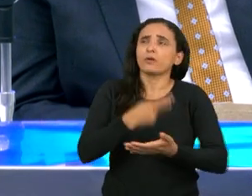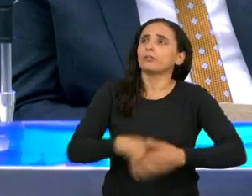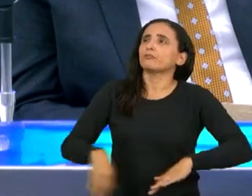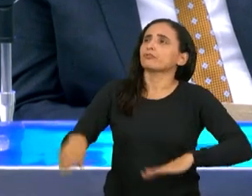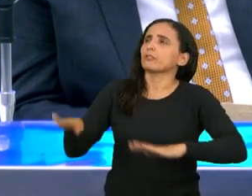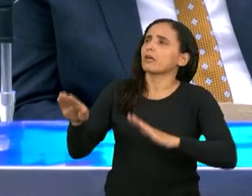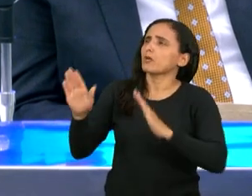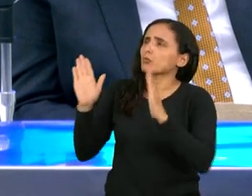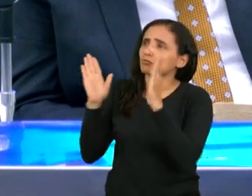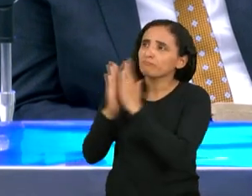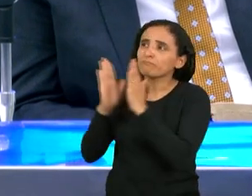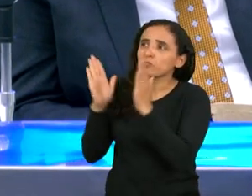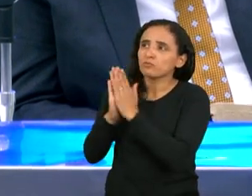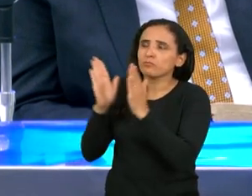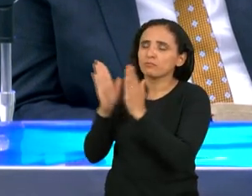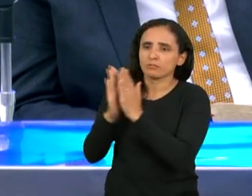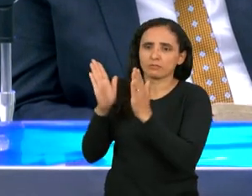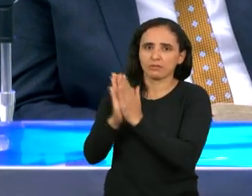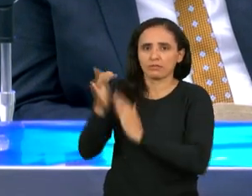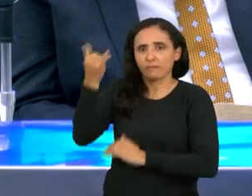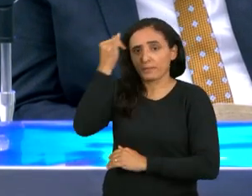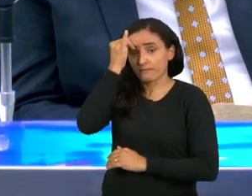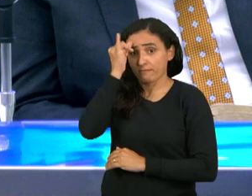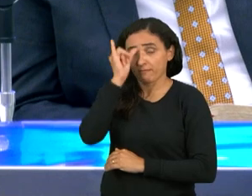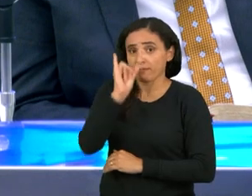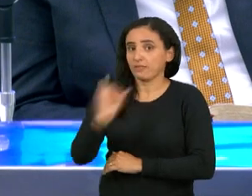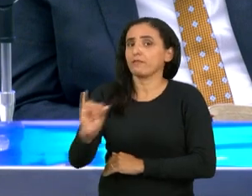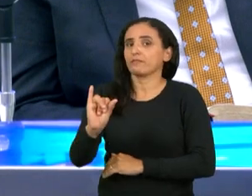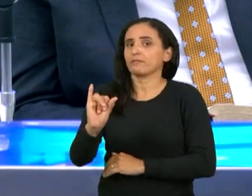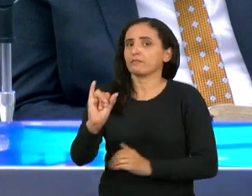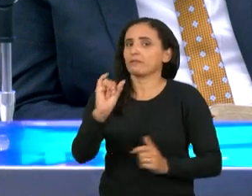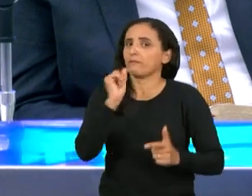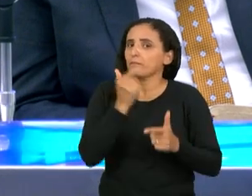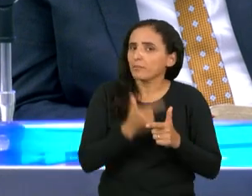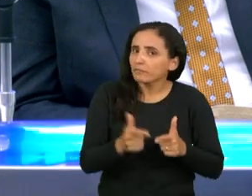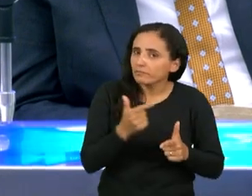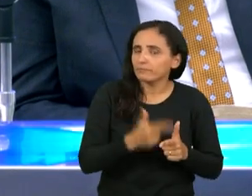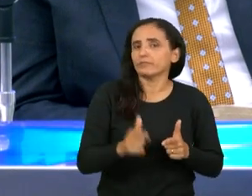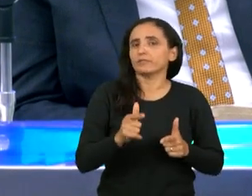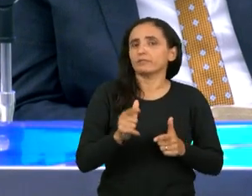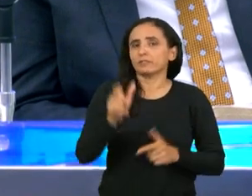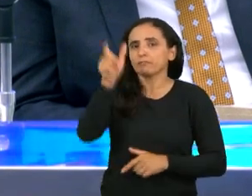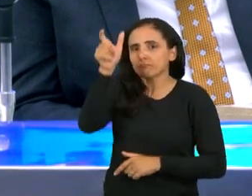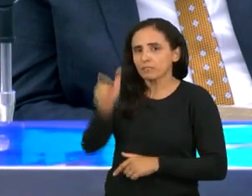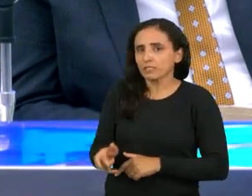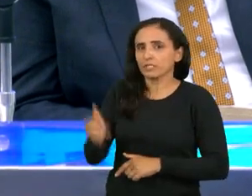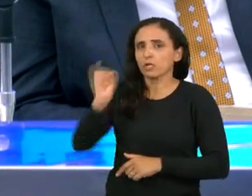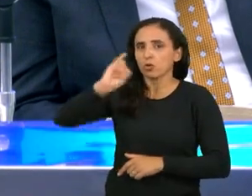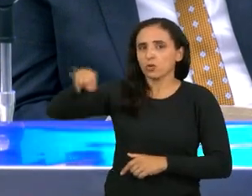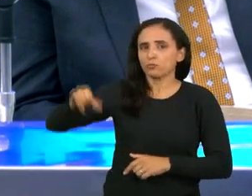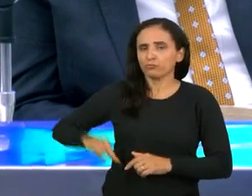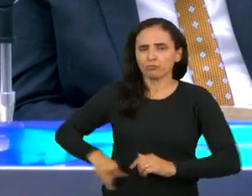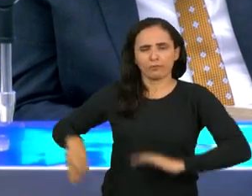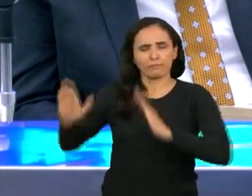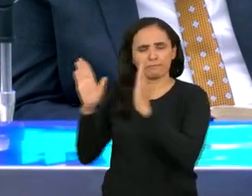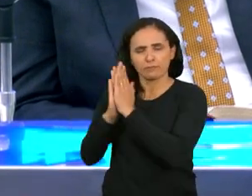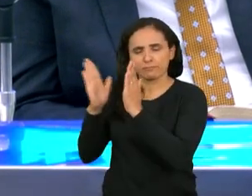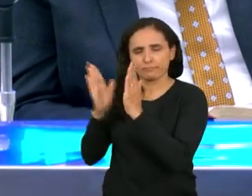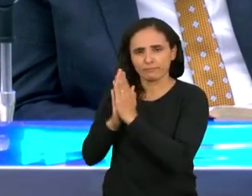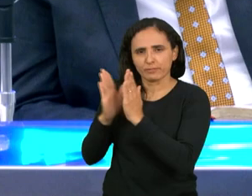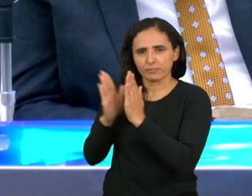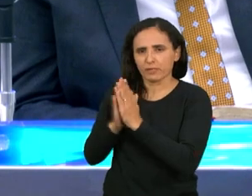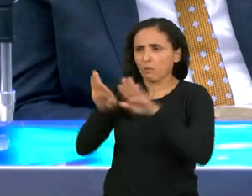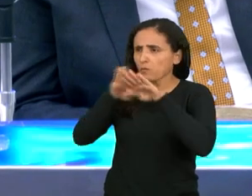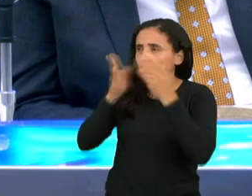no seu coração assim o fazia Jó contínuamente